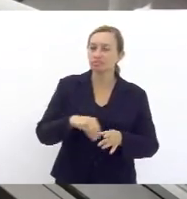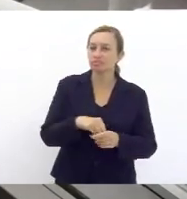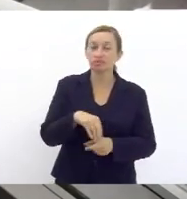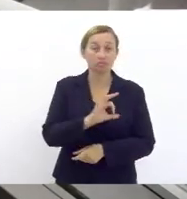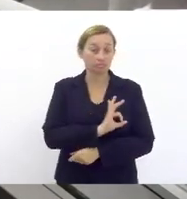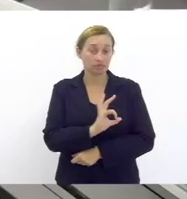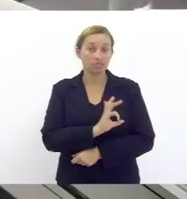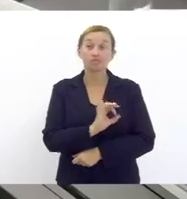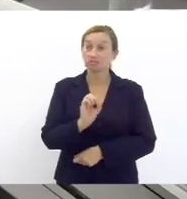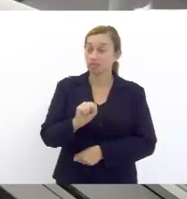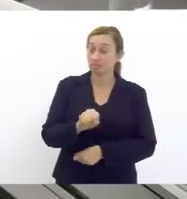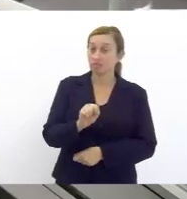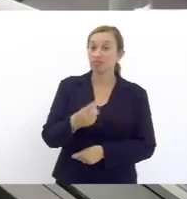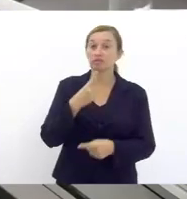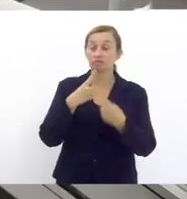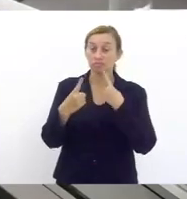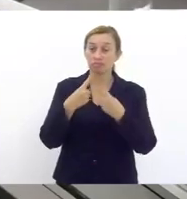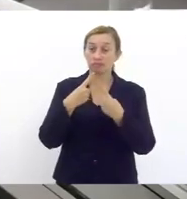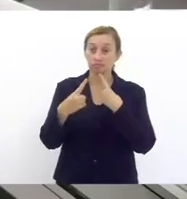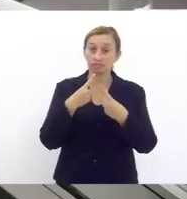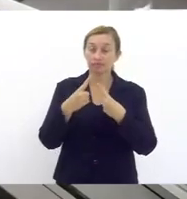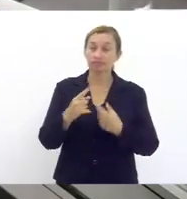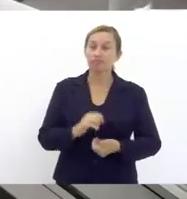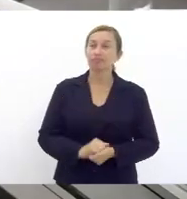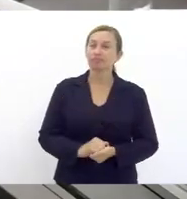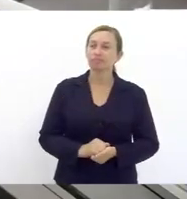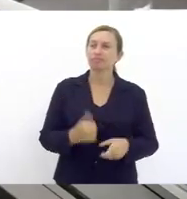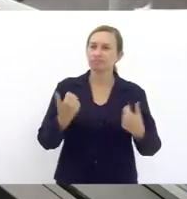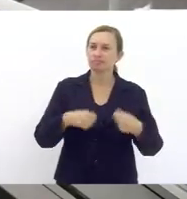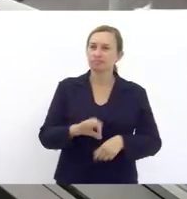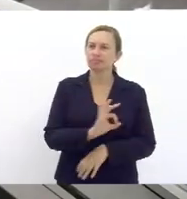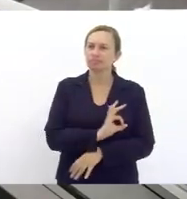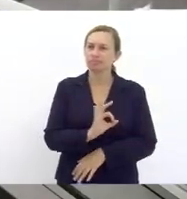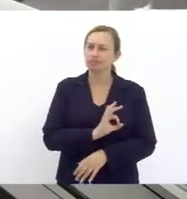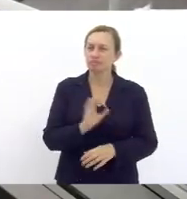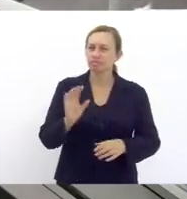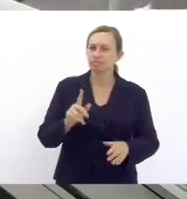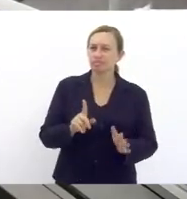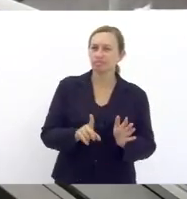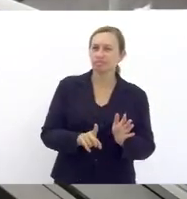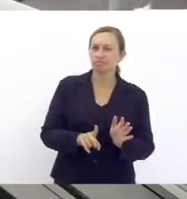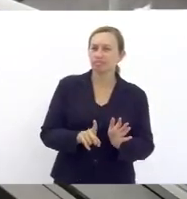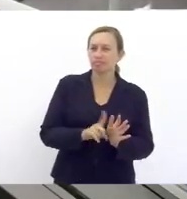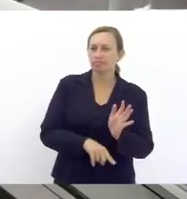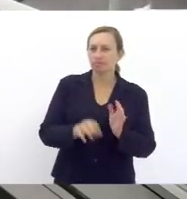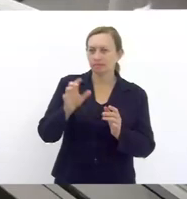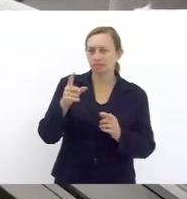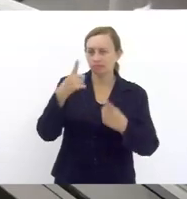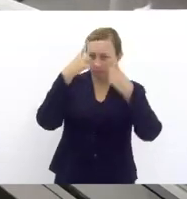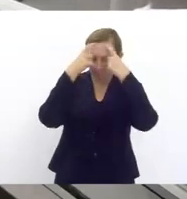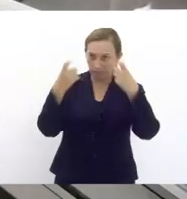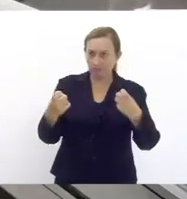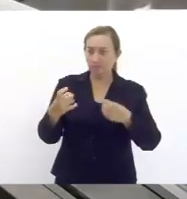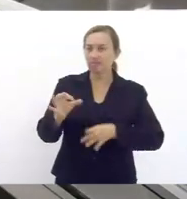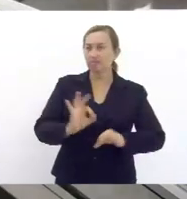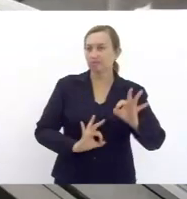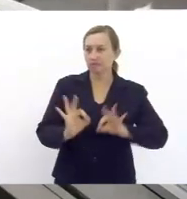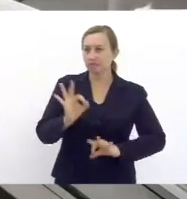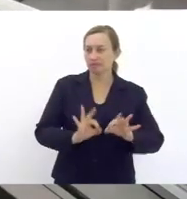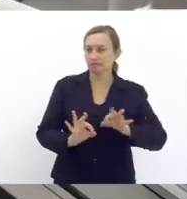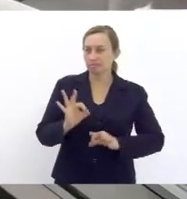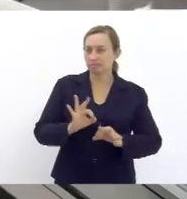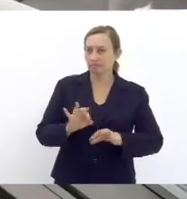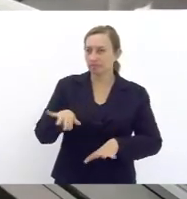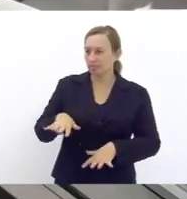polícia assim nesse debate a gente precisa de uma polícia menos violenta uma polícia preparada na favela eu